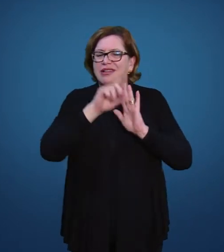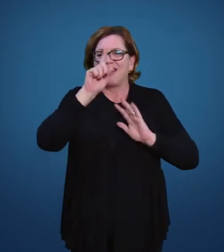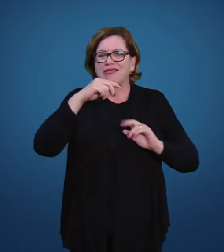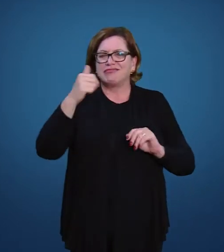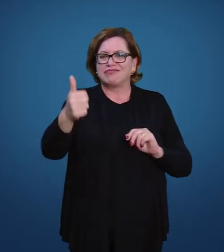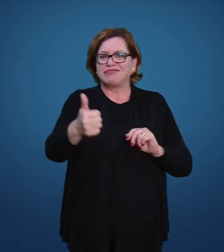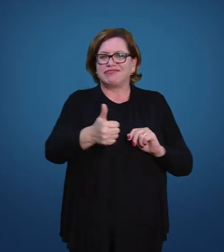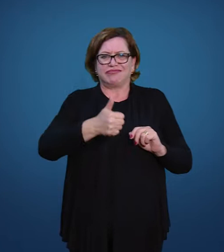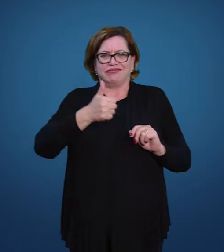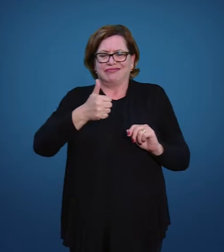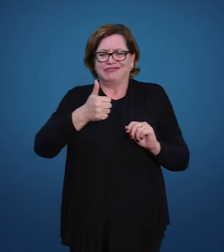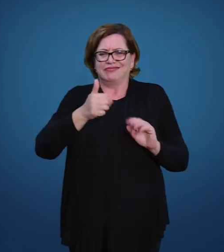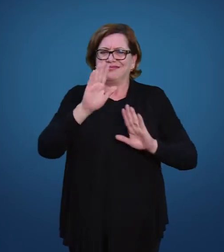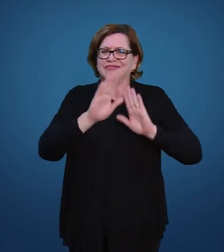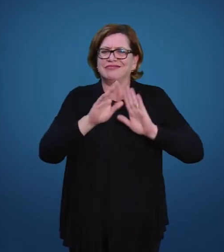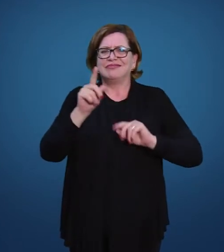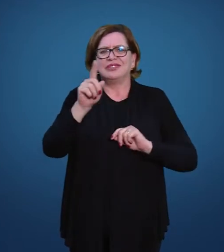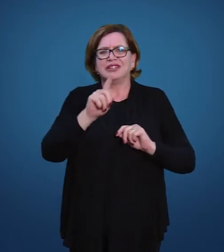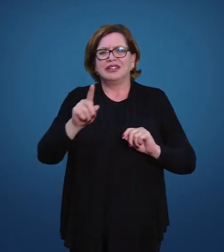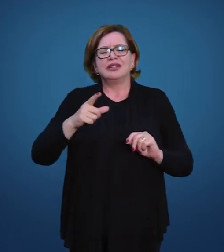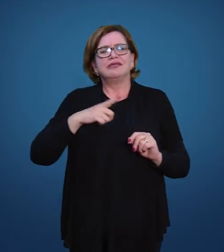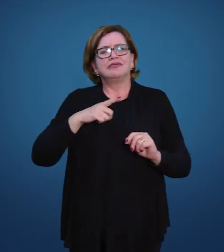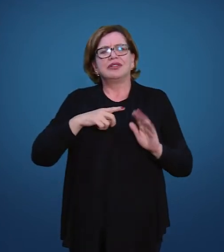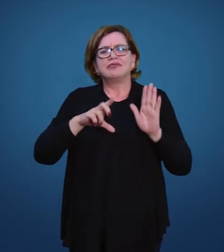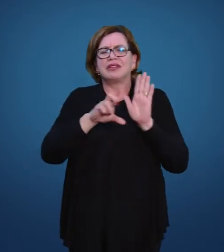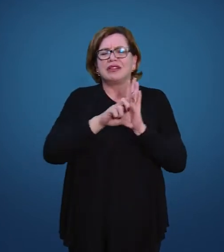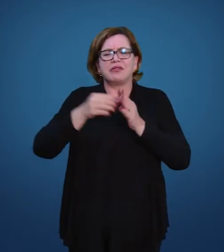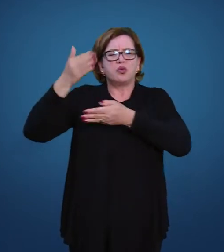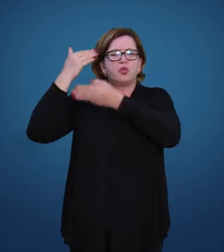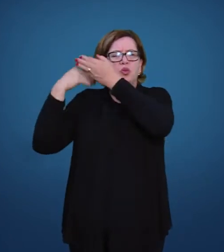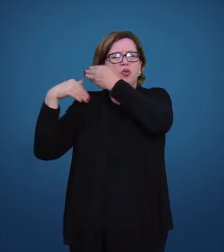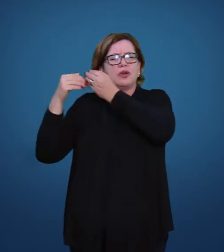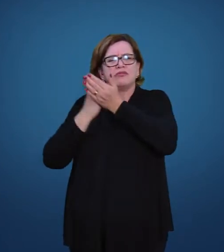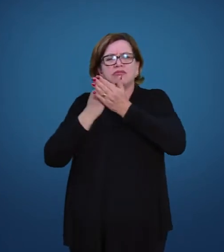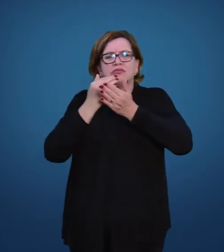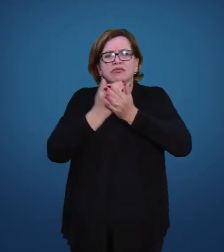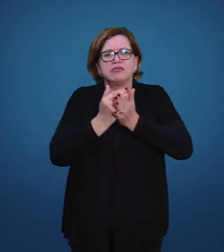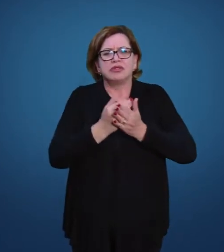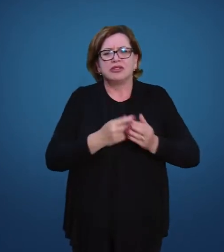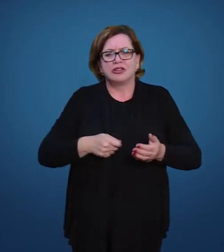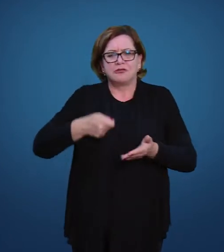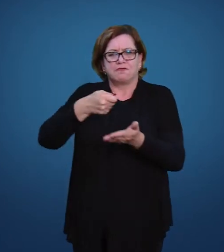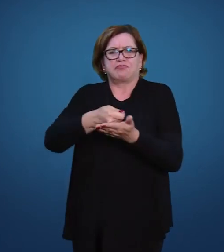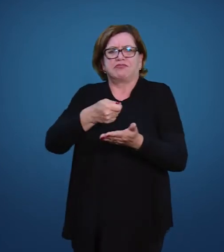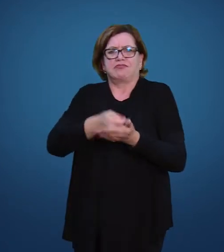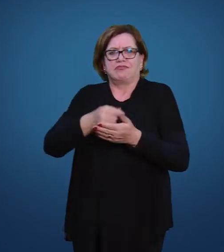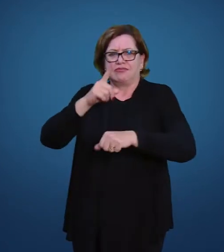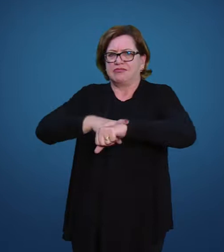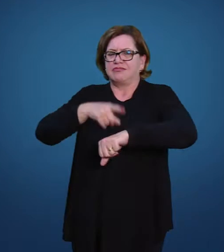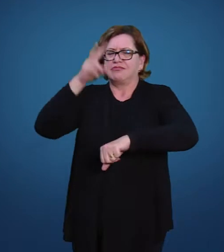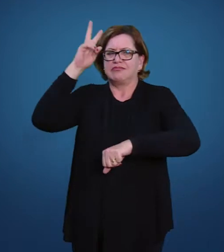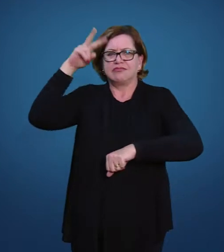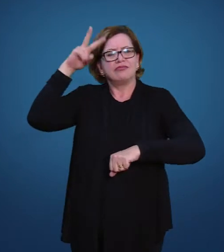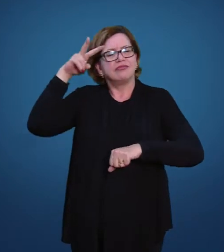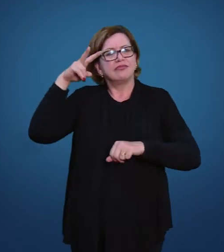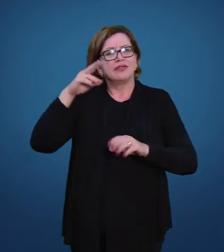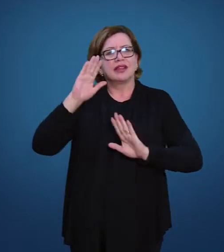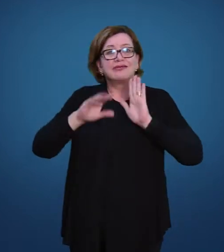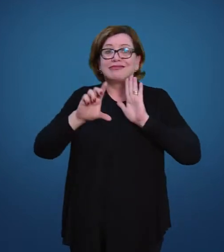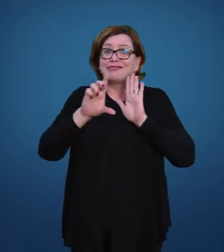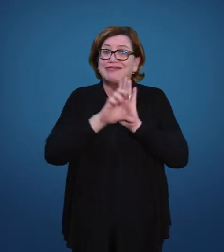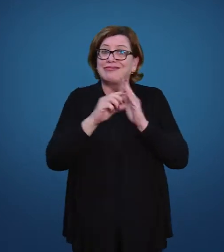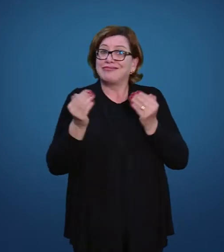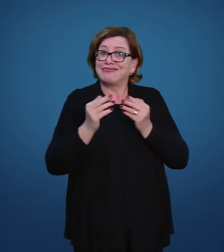possível. Não é uma lei, um princípio que foi criada lá no passado para atender uma determinada exigência daquele momento histórico, ela